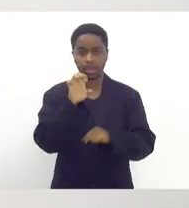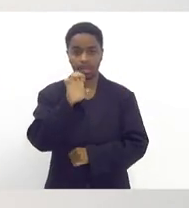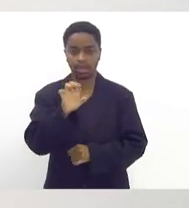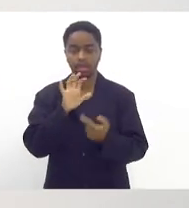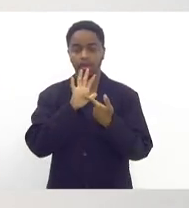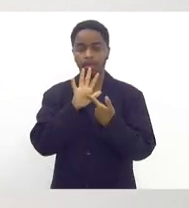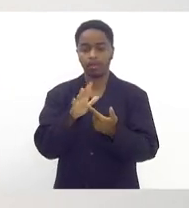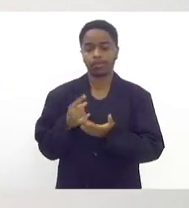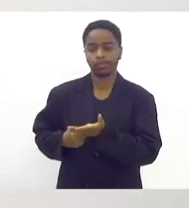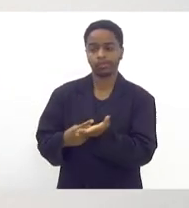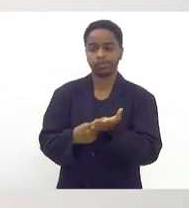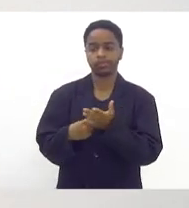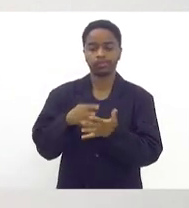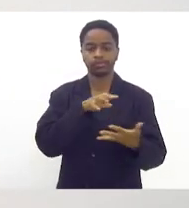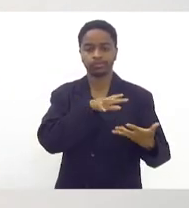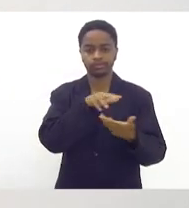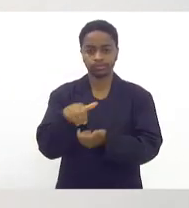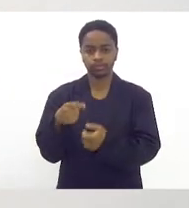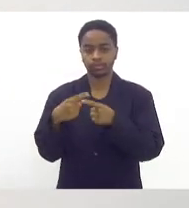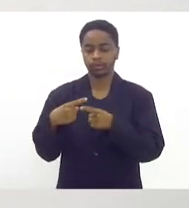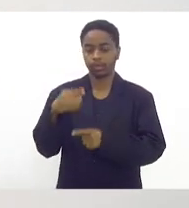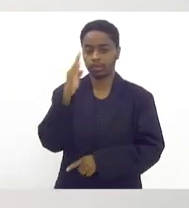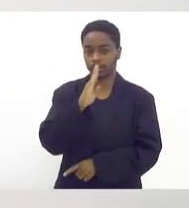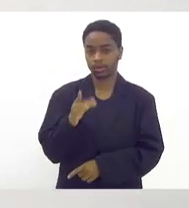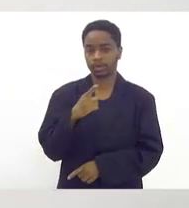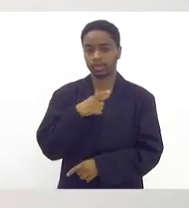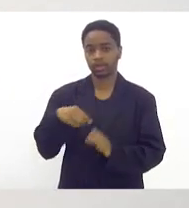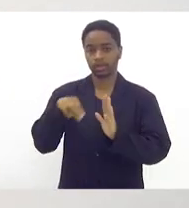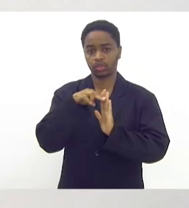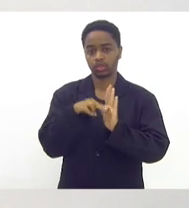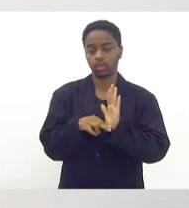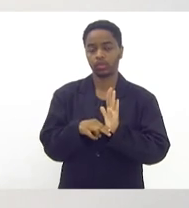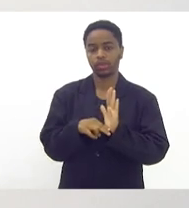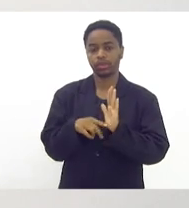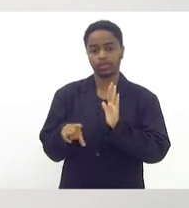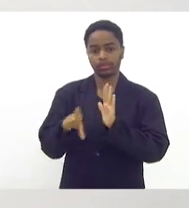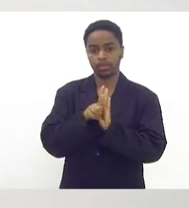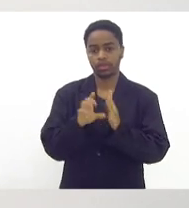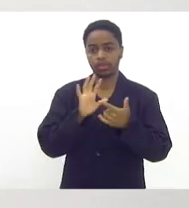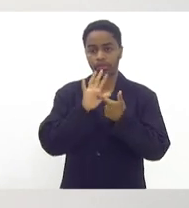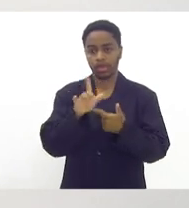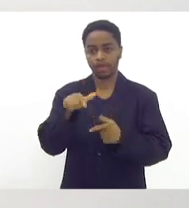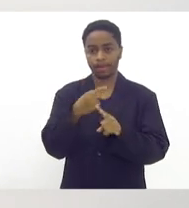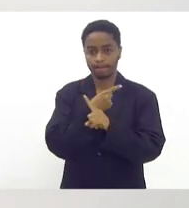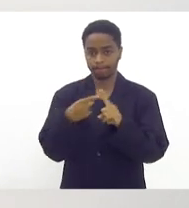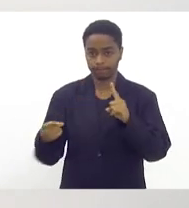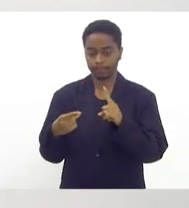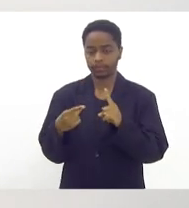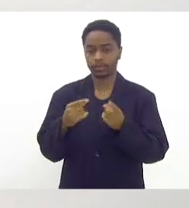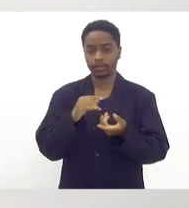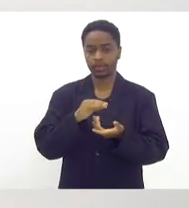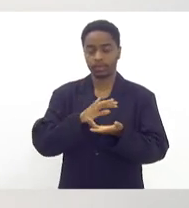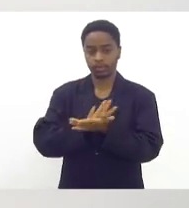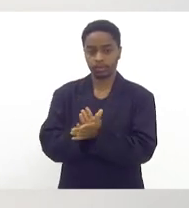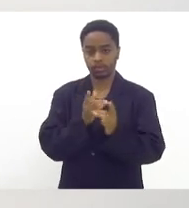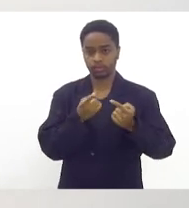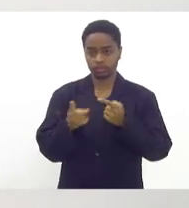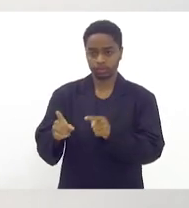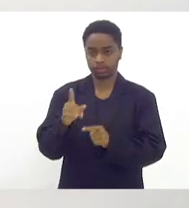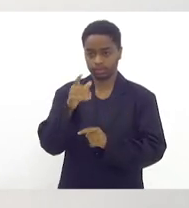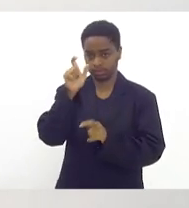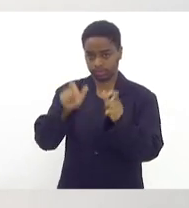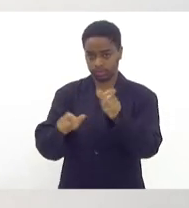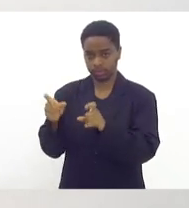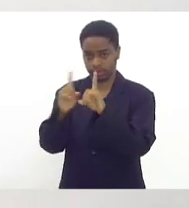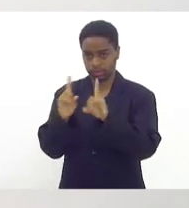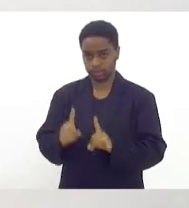ratificou virou Norma supr legal direito fundamental que fala que é proibida a discriminação contra pessoas com deficiência na provisão